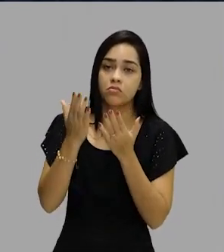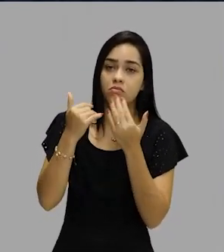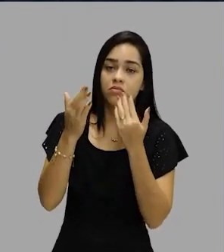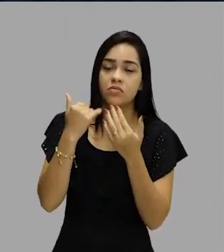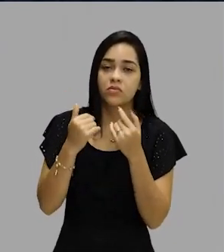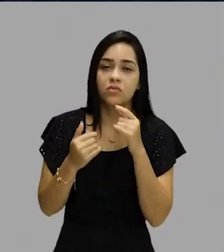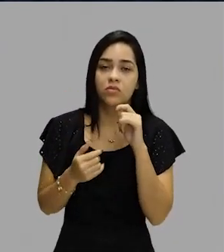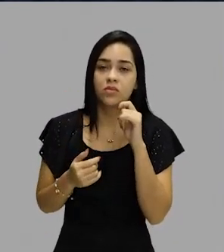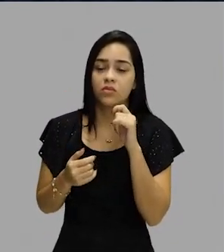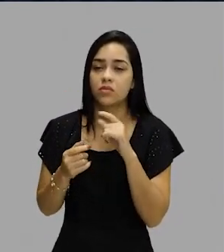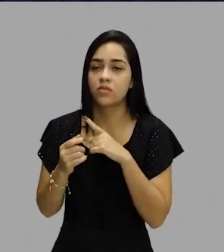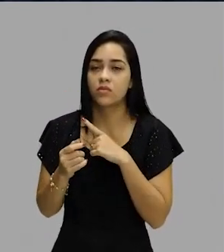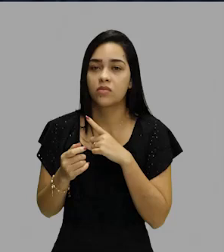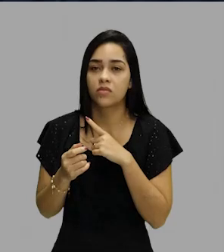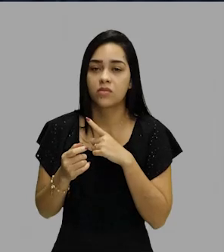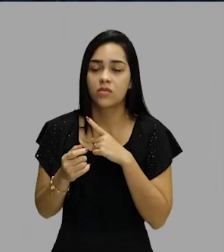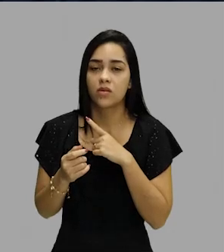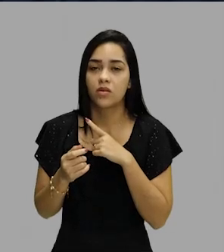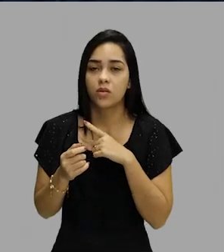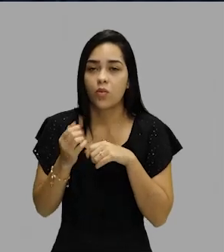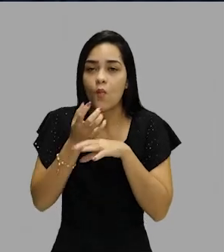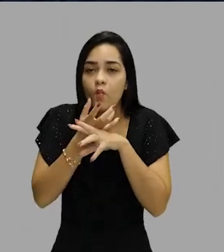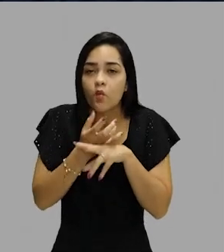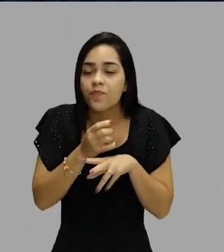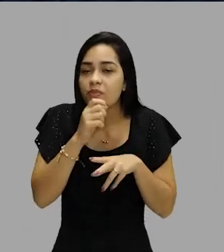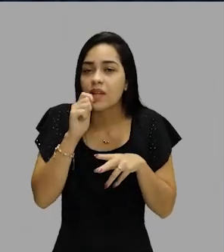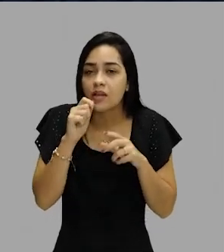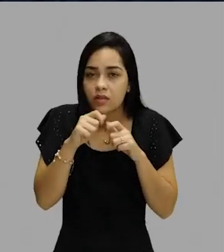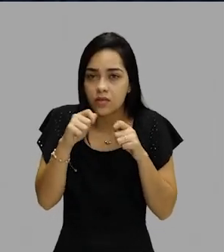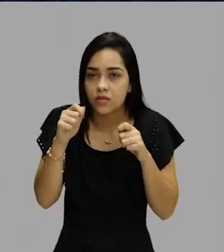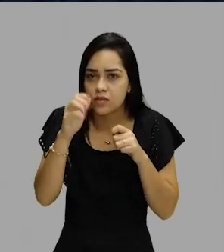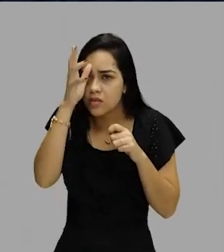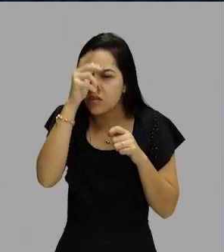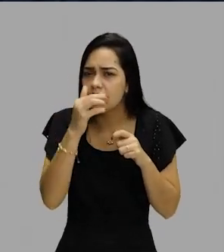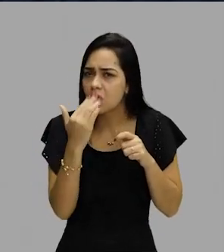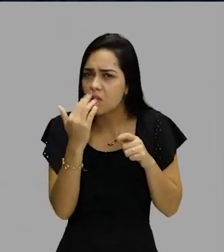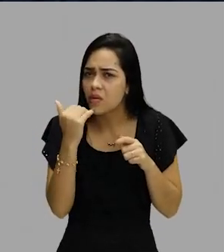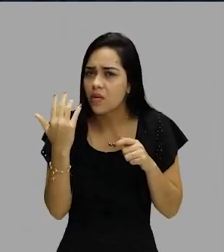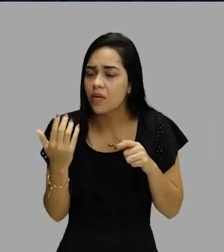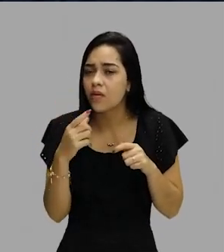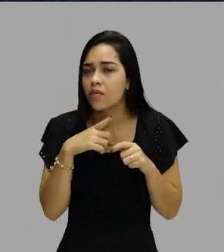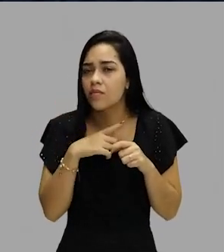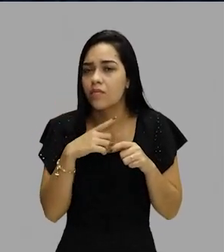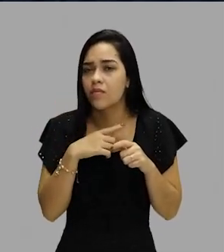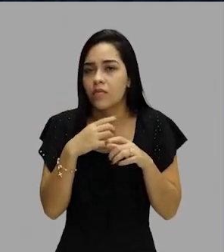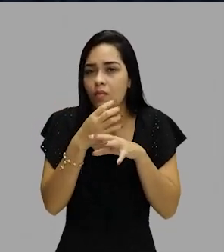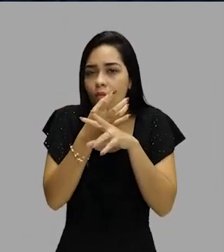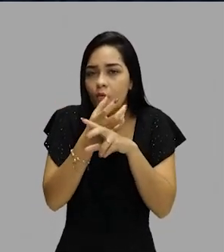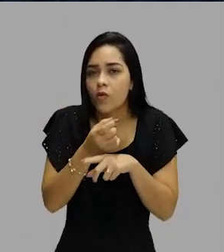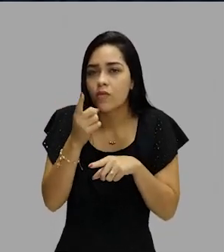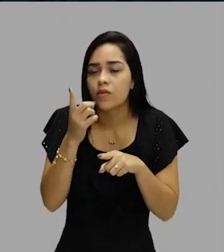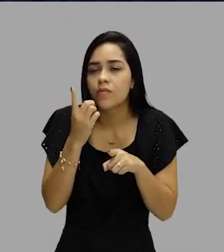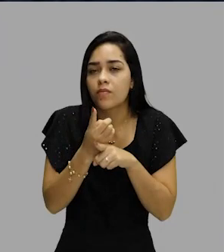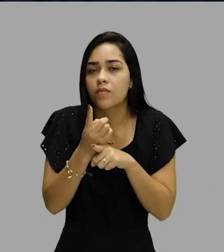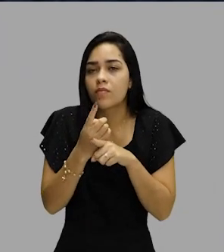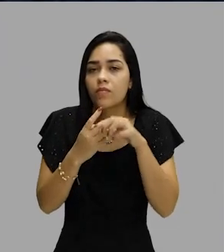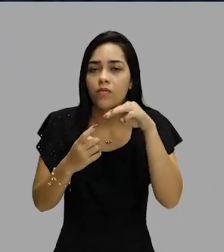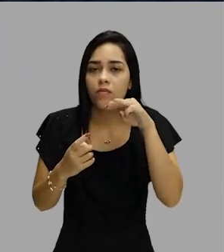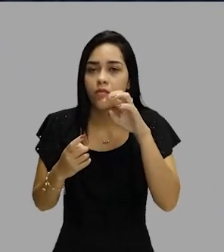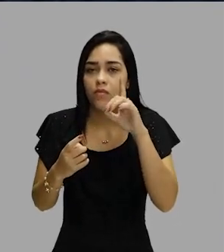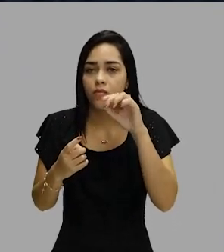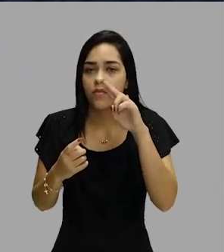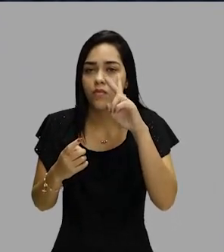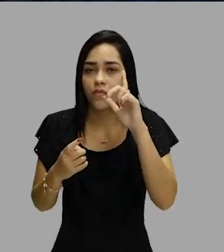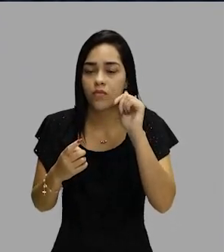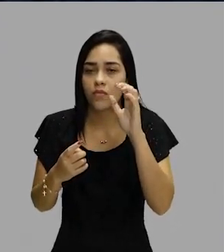ossinho da galinha, na ponta do osso, é aquela parte esponjosa, no interior daquela parte esponjosa, você encontra a medula